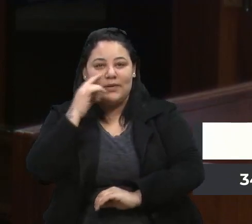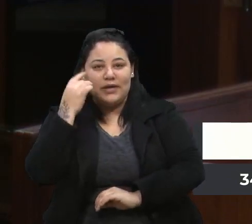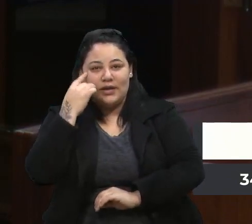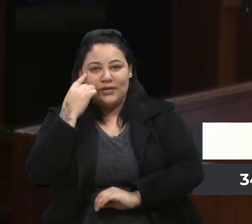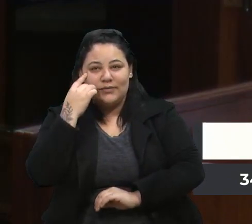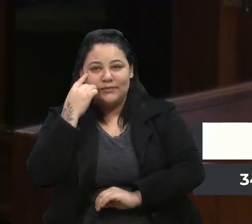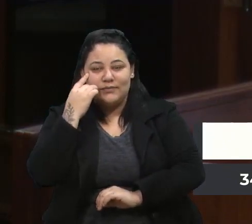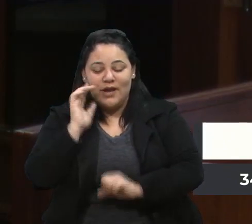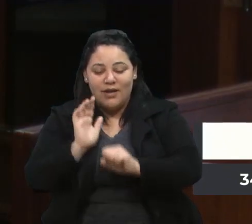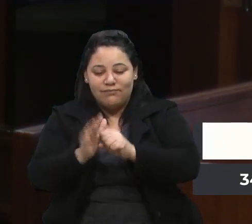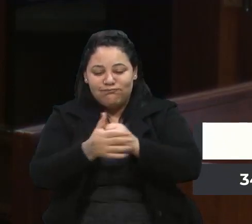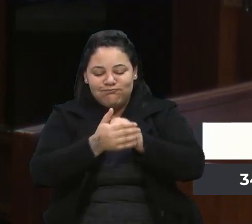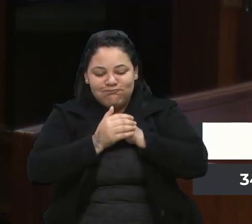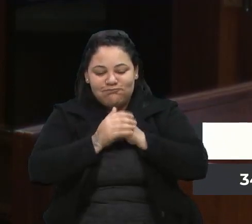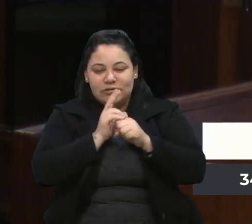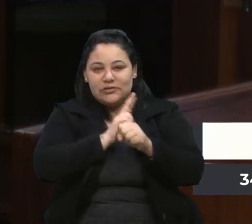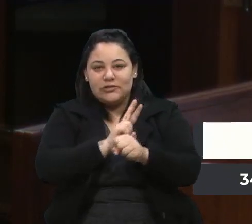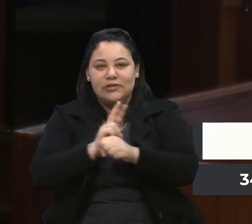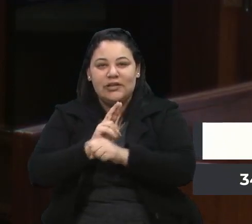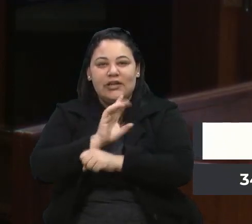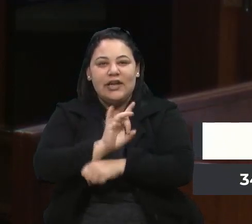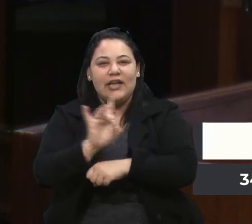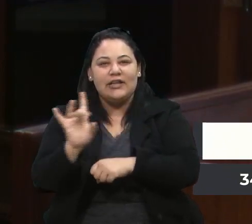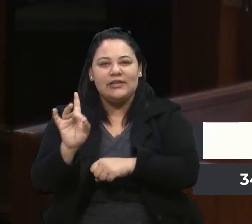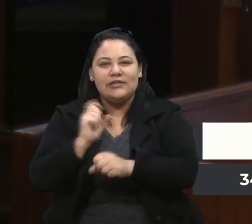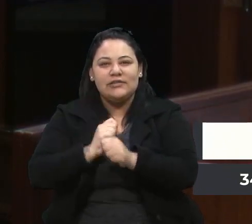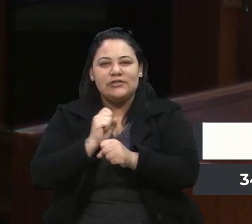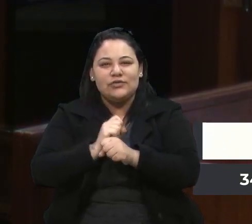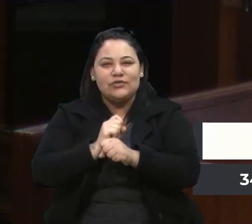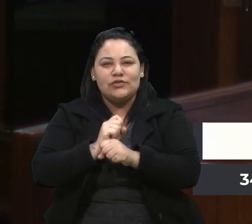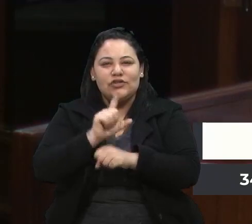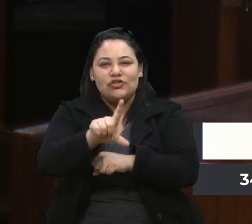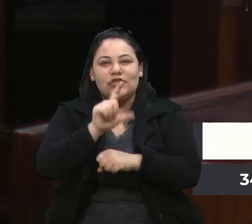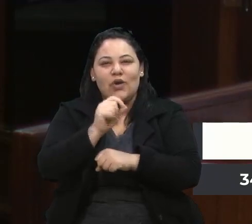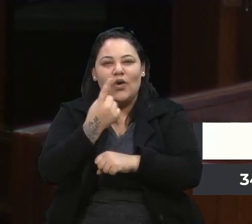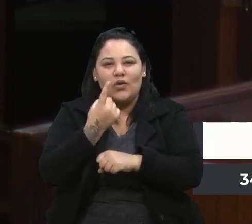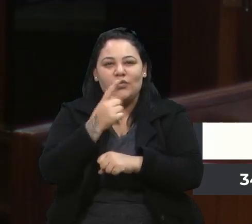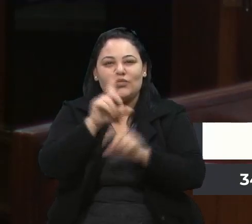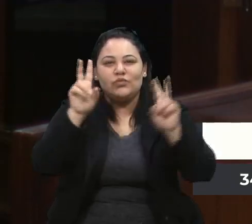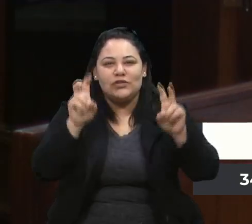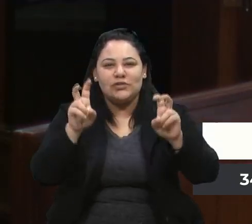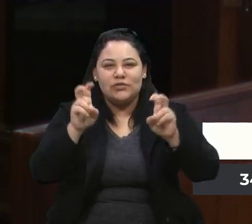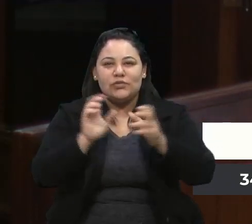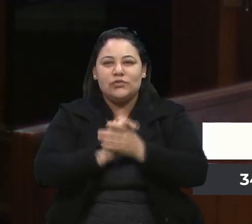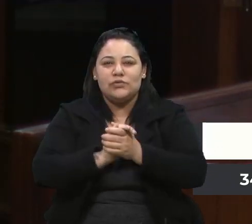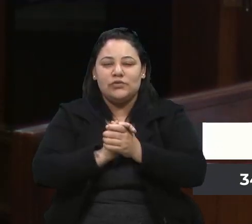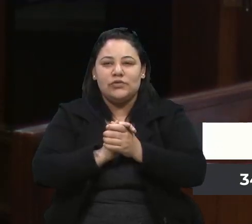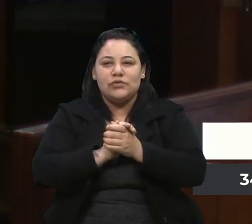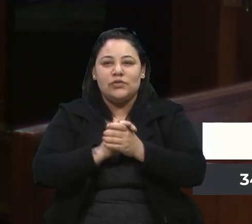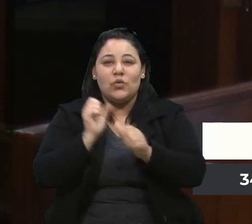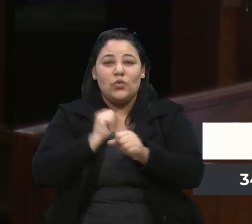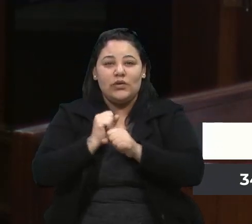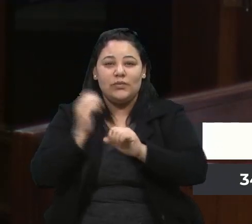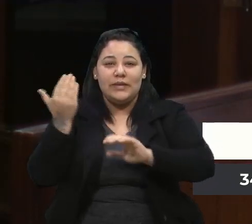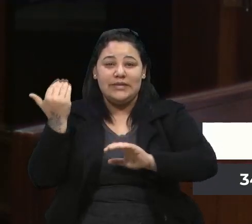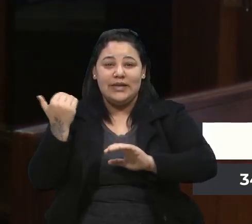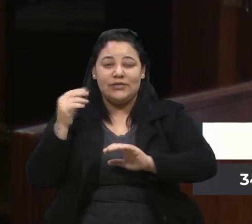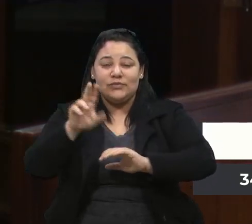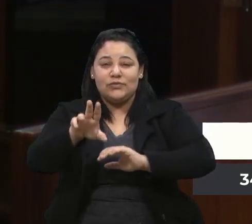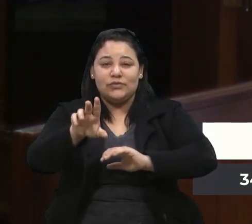cuidar. Cada ano nós definimos um tema. O ano passado foi, o tema definido foi emoções, né? Esse ano